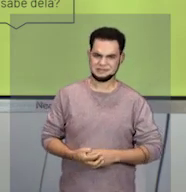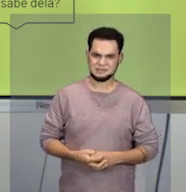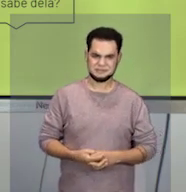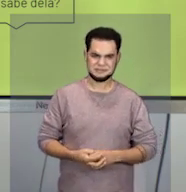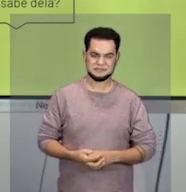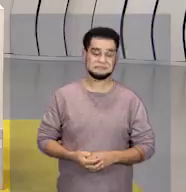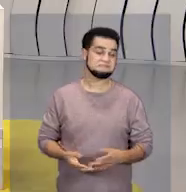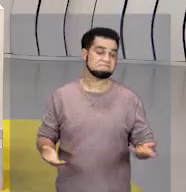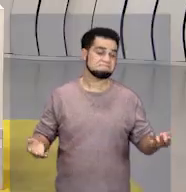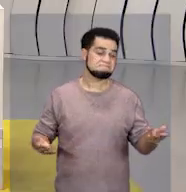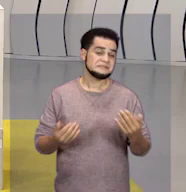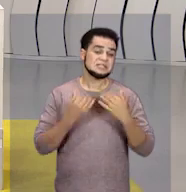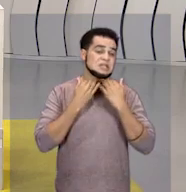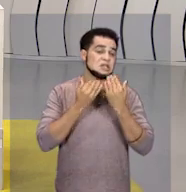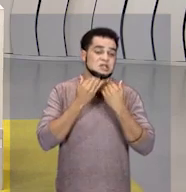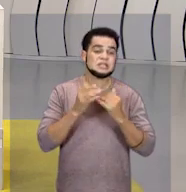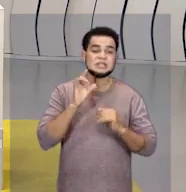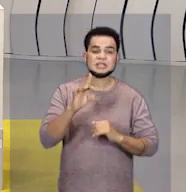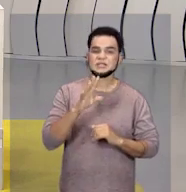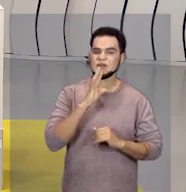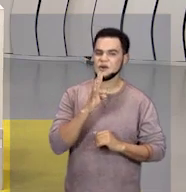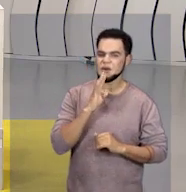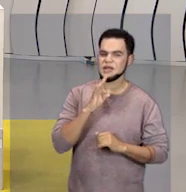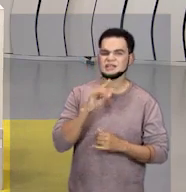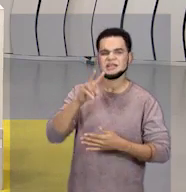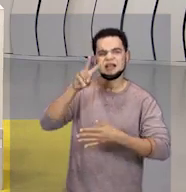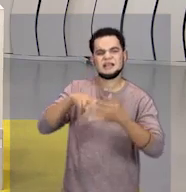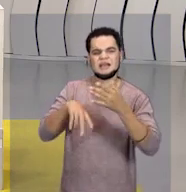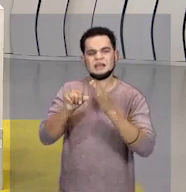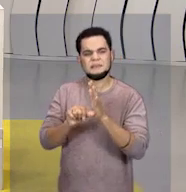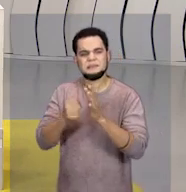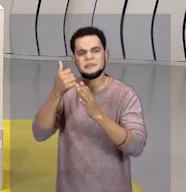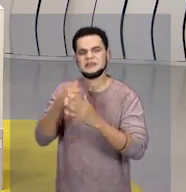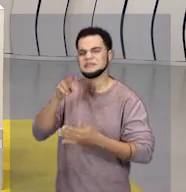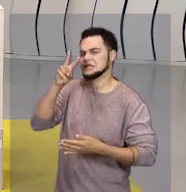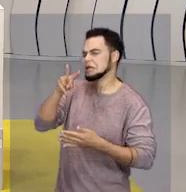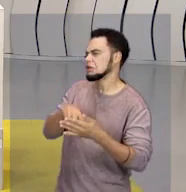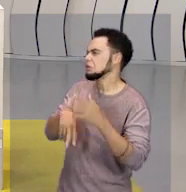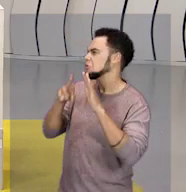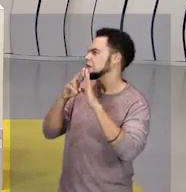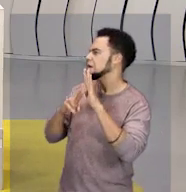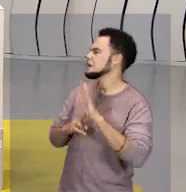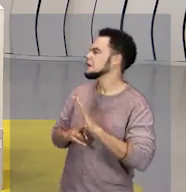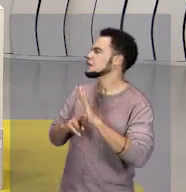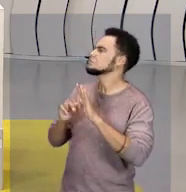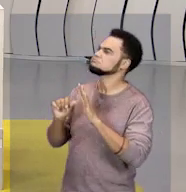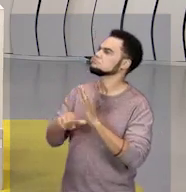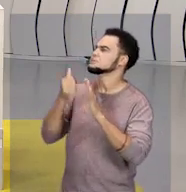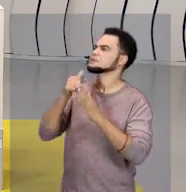E não adianta apenas conhecer, ler uma vez essa regra, esse manual.